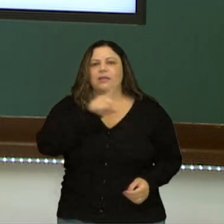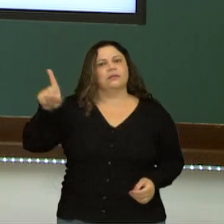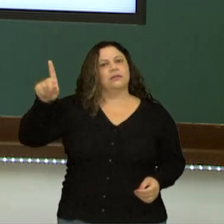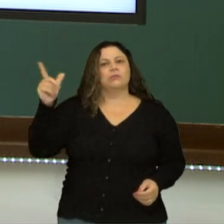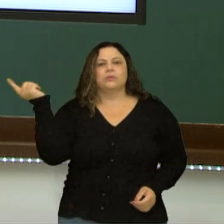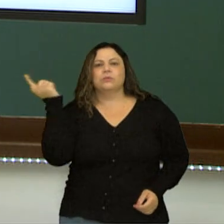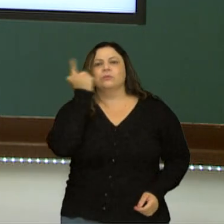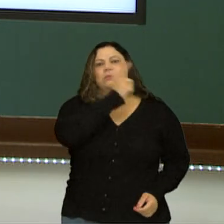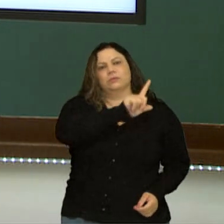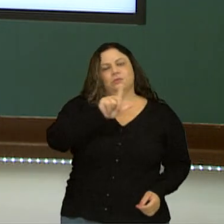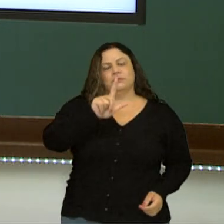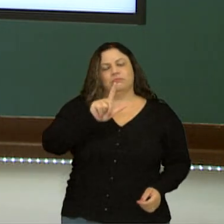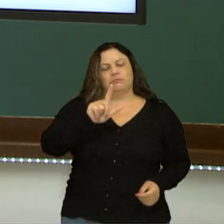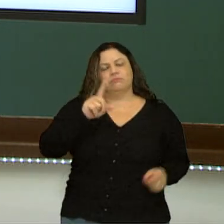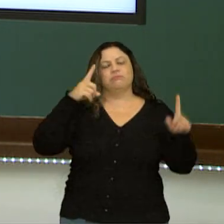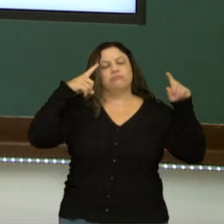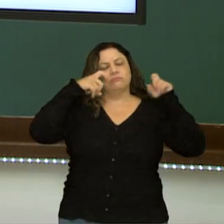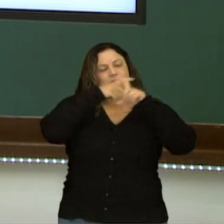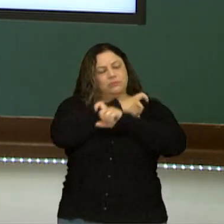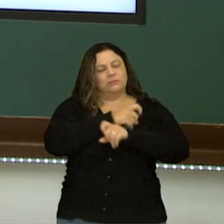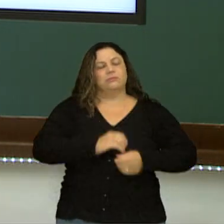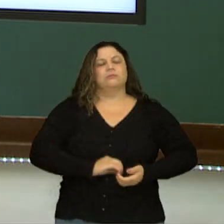os outros, fica muito mais difícil.